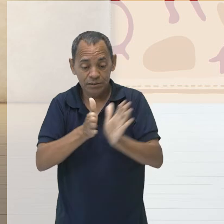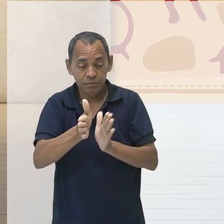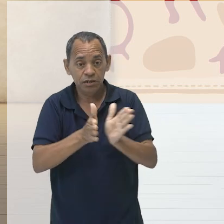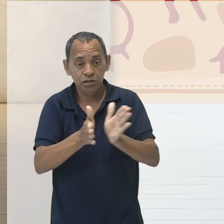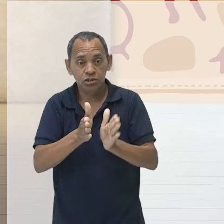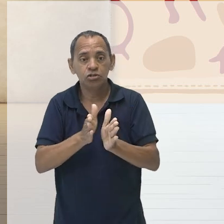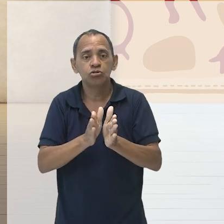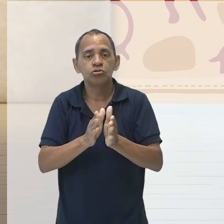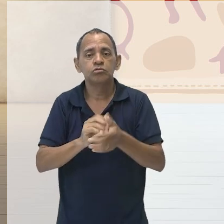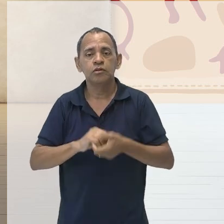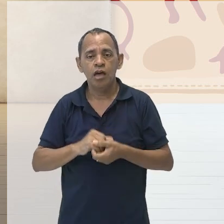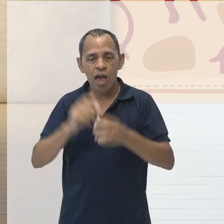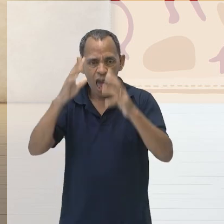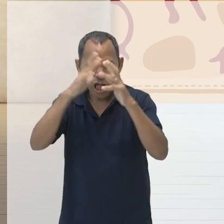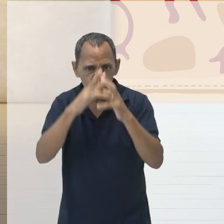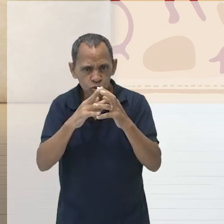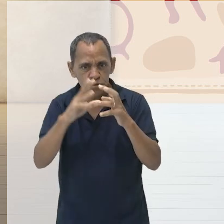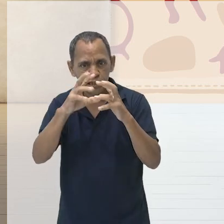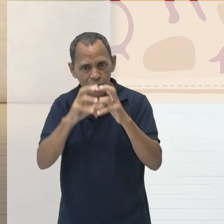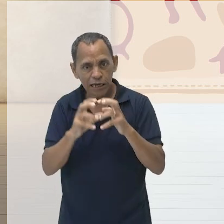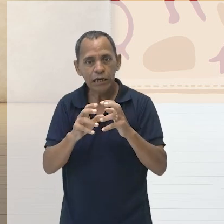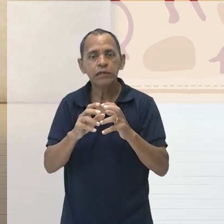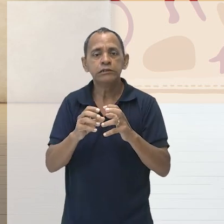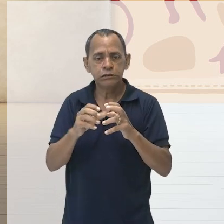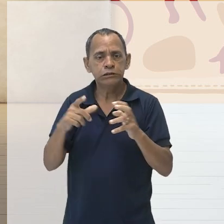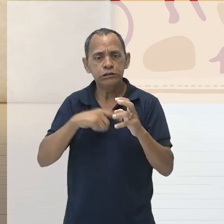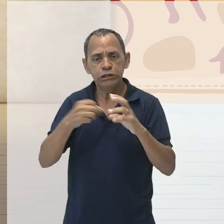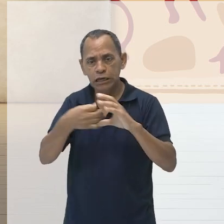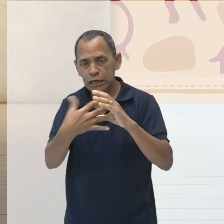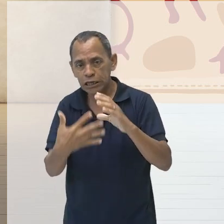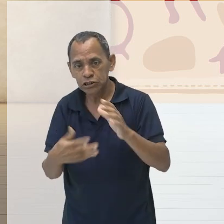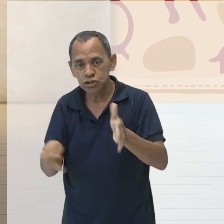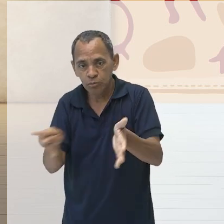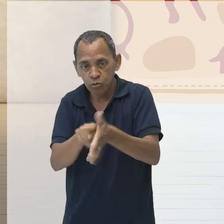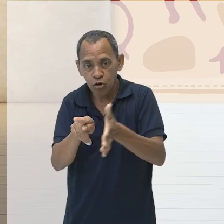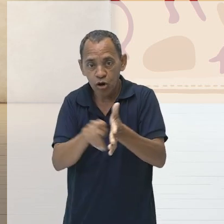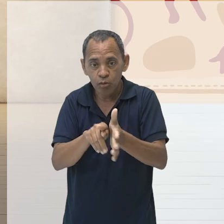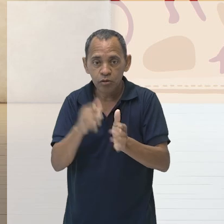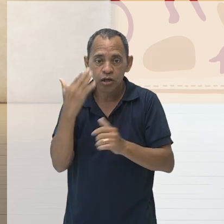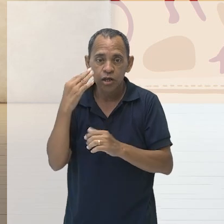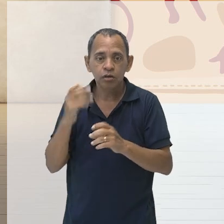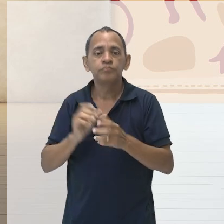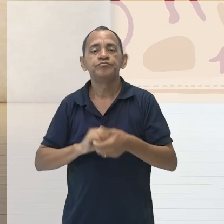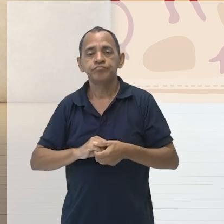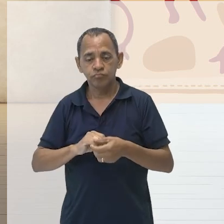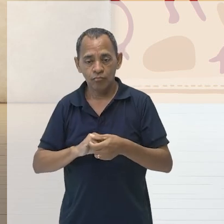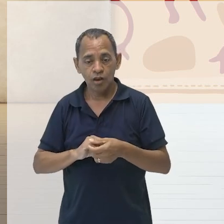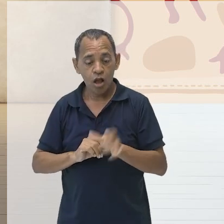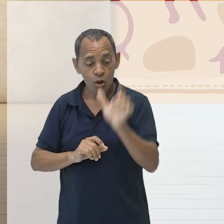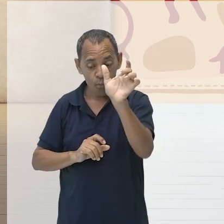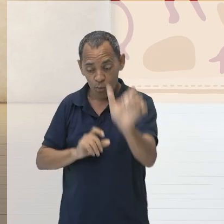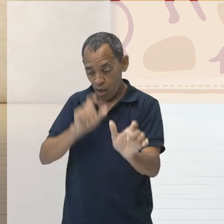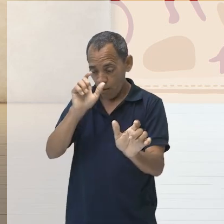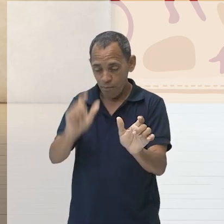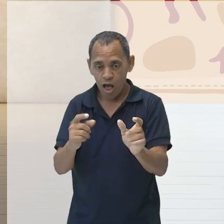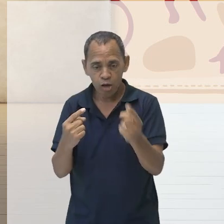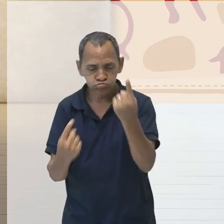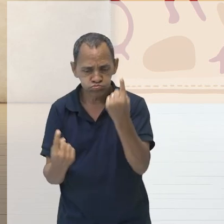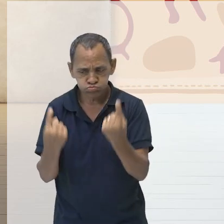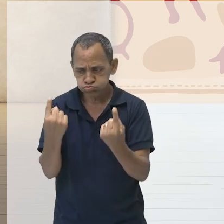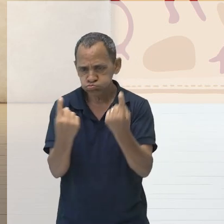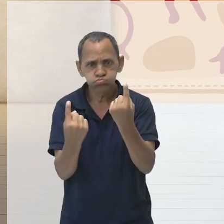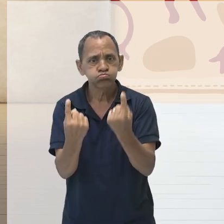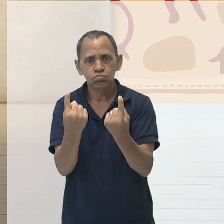mais característica dessa época é justamente a luta entre os gladiadores, como eu falei para